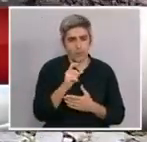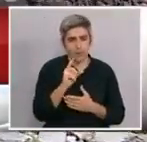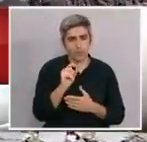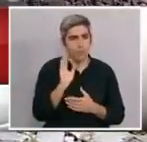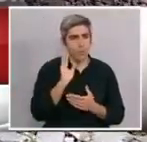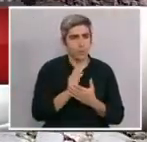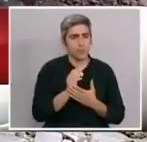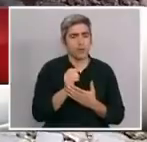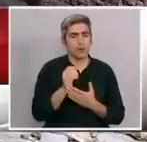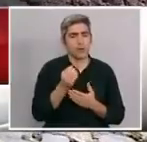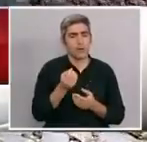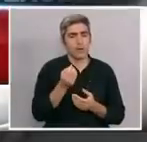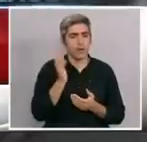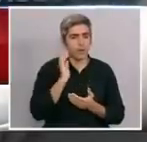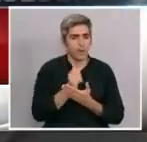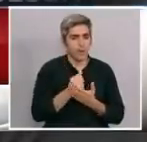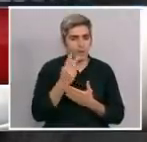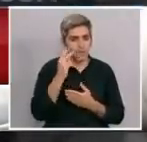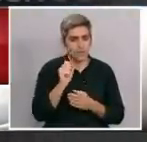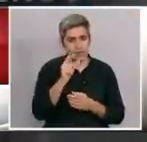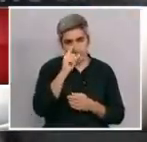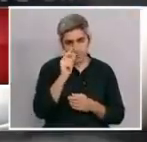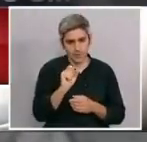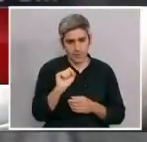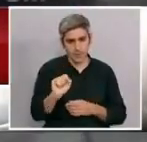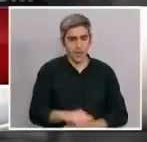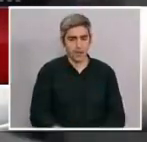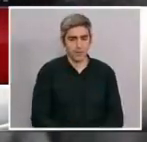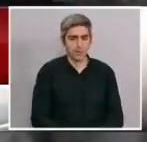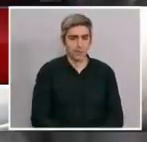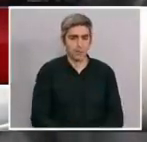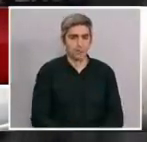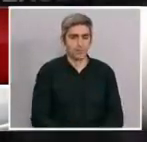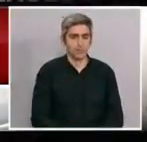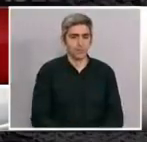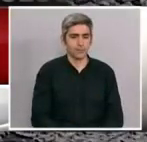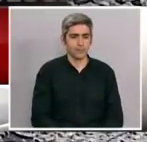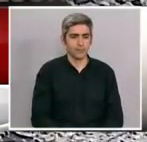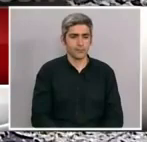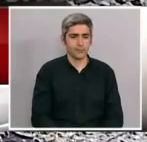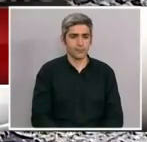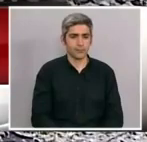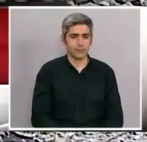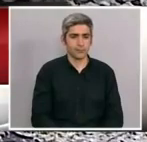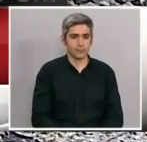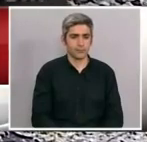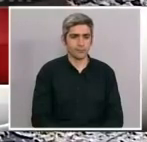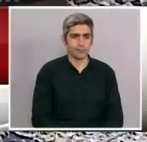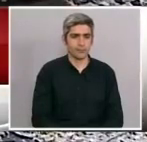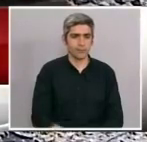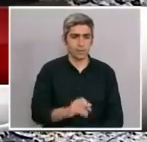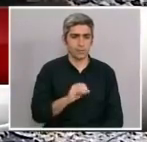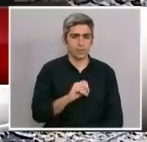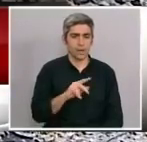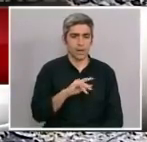viva de António Oliveira Salazar. Rosália continua